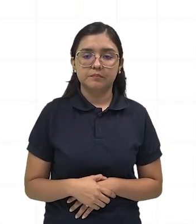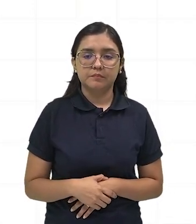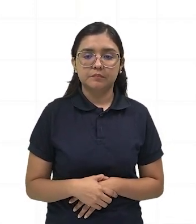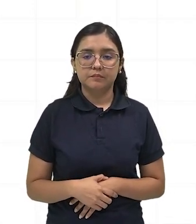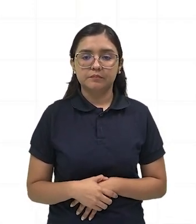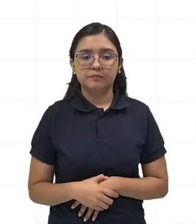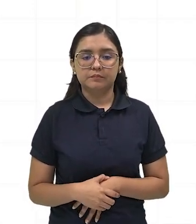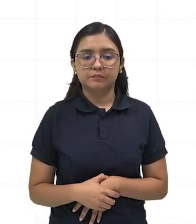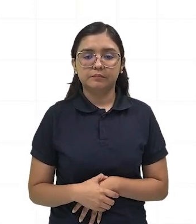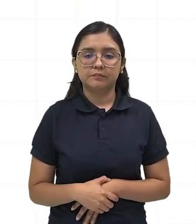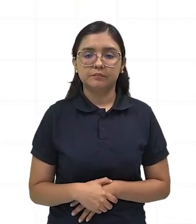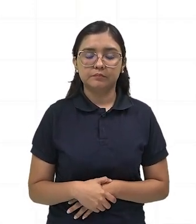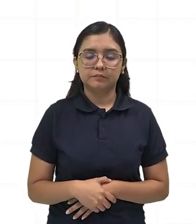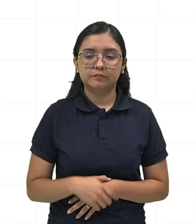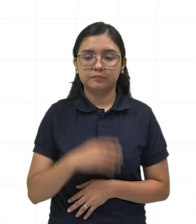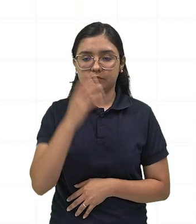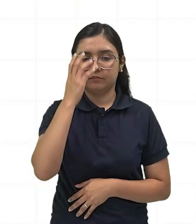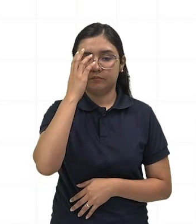50.